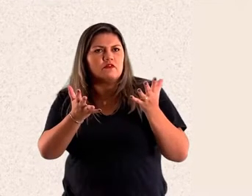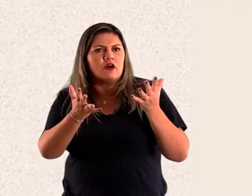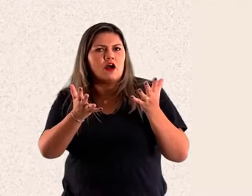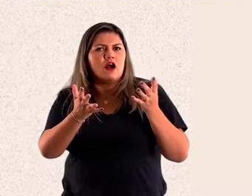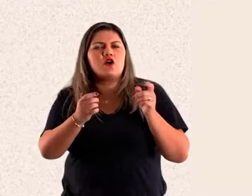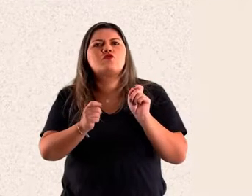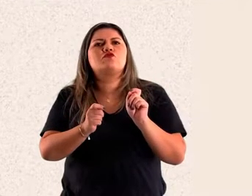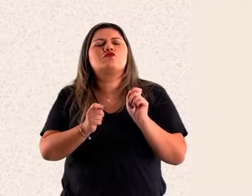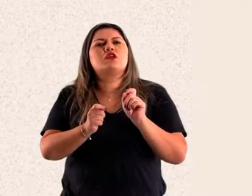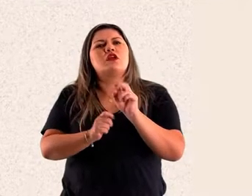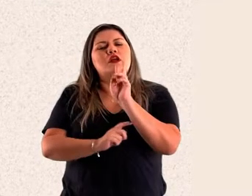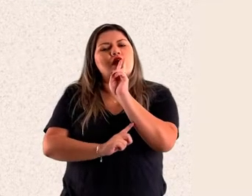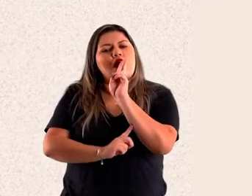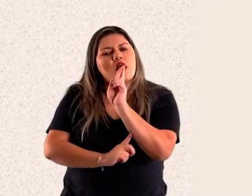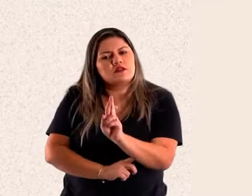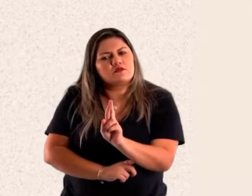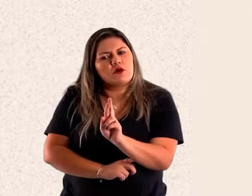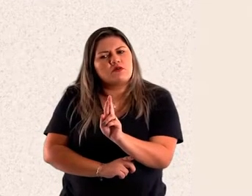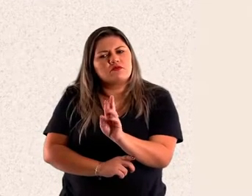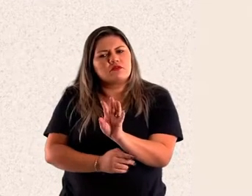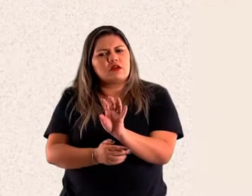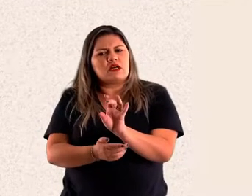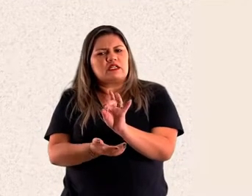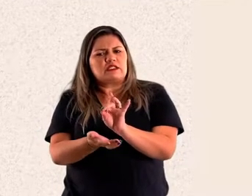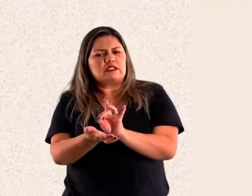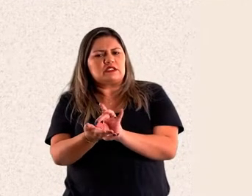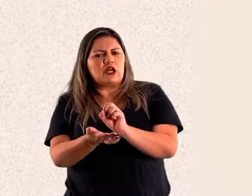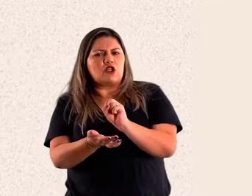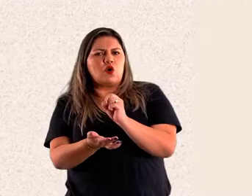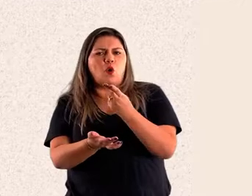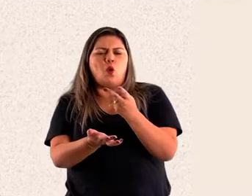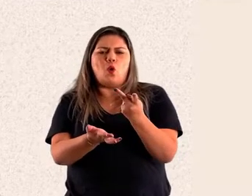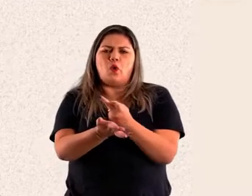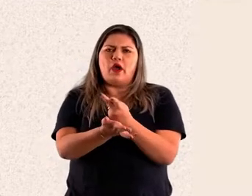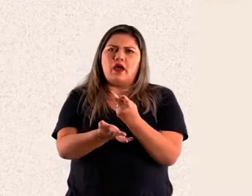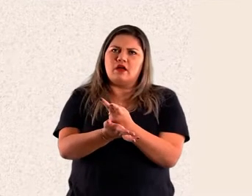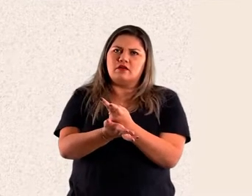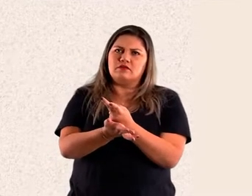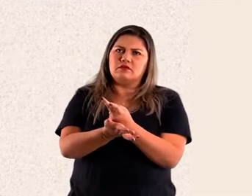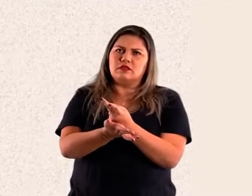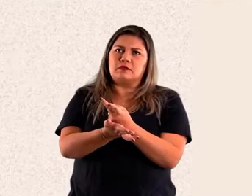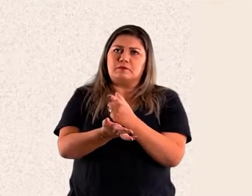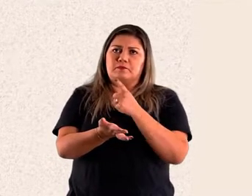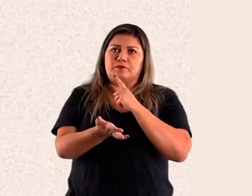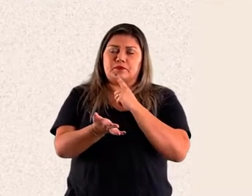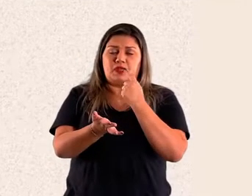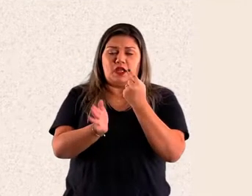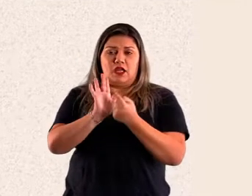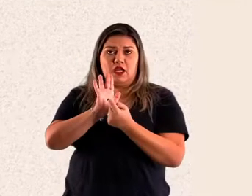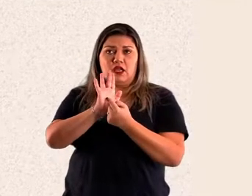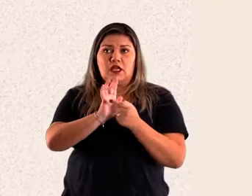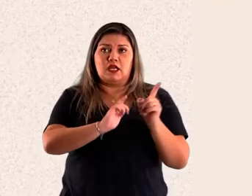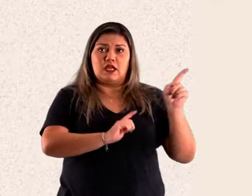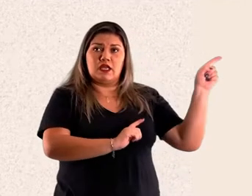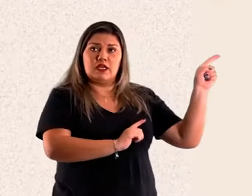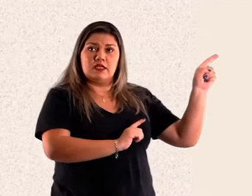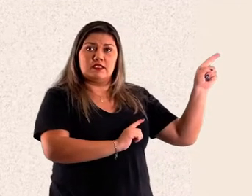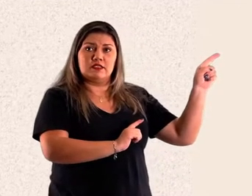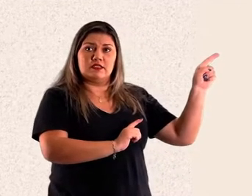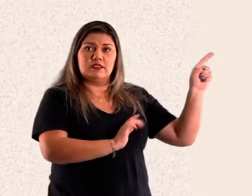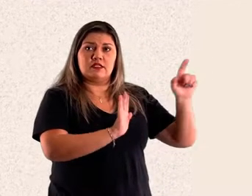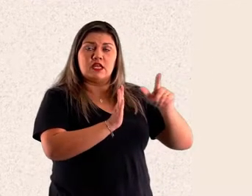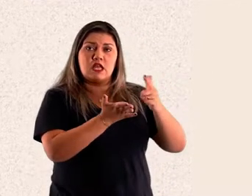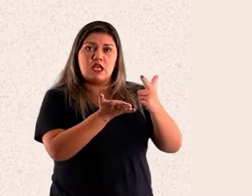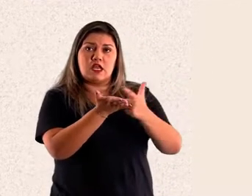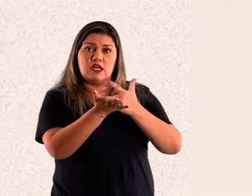o resultado propriamente dito da nossa ação aí tem esse livro é um livro enorme né